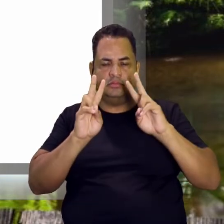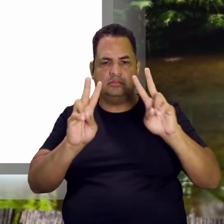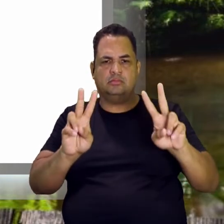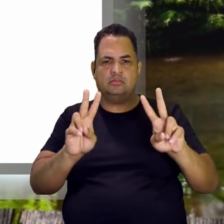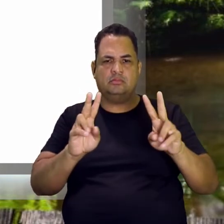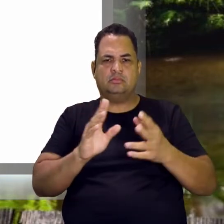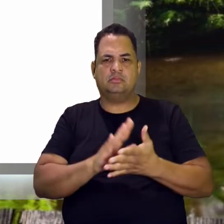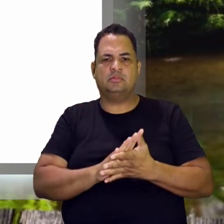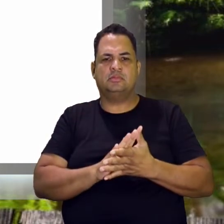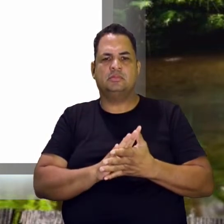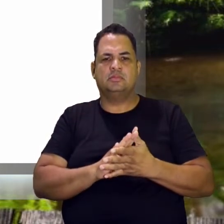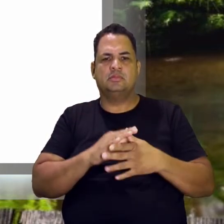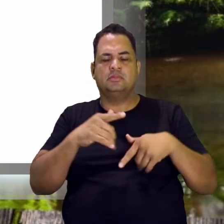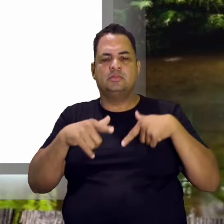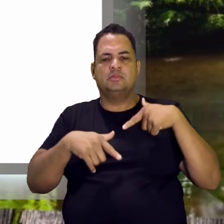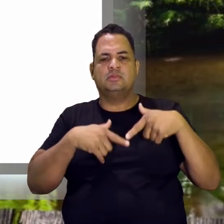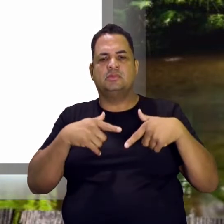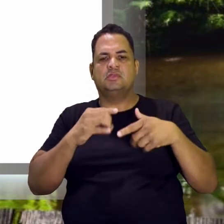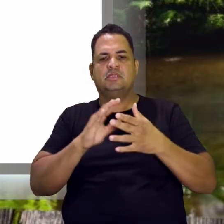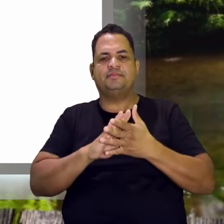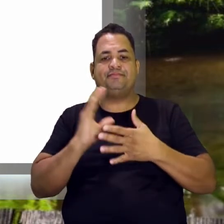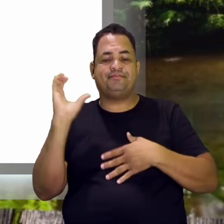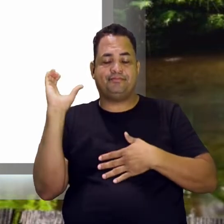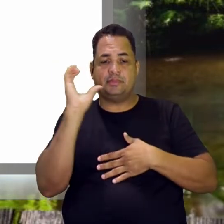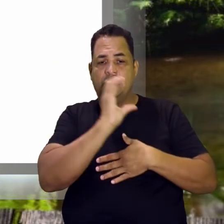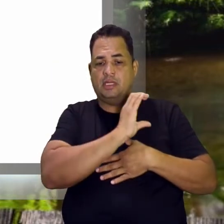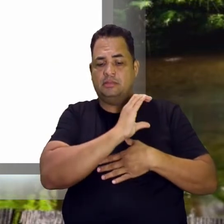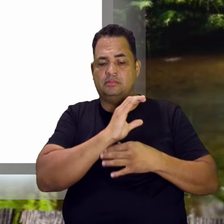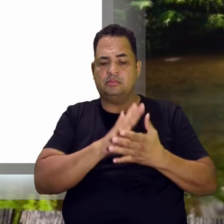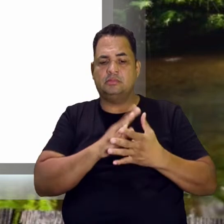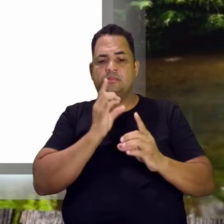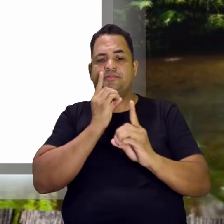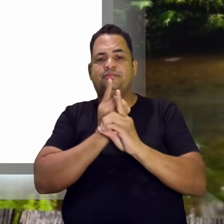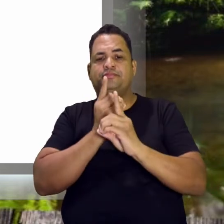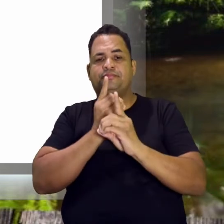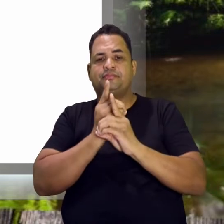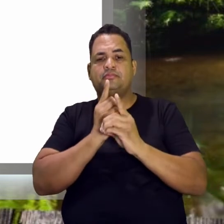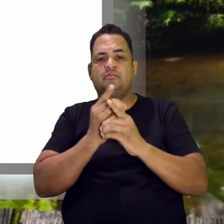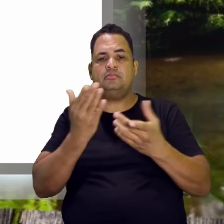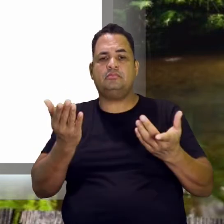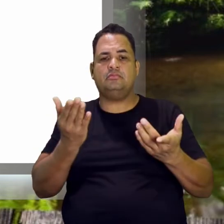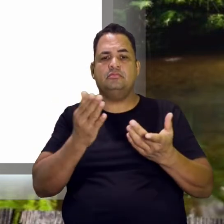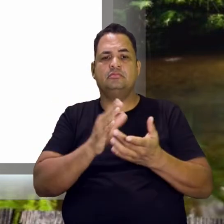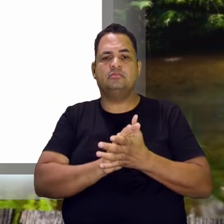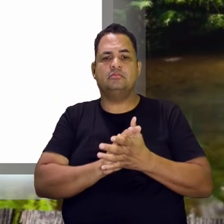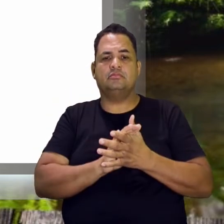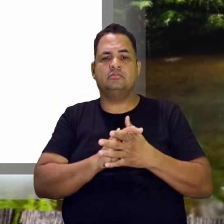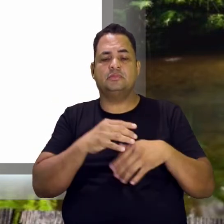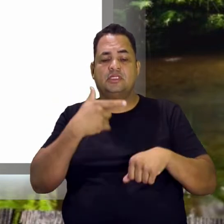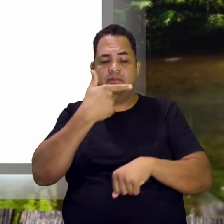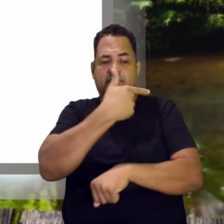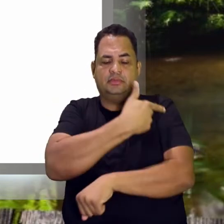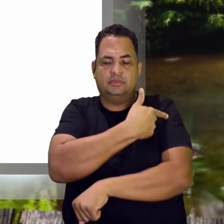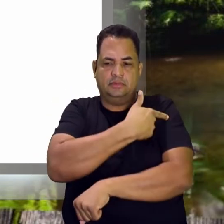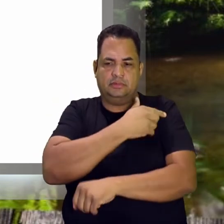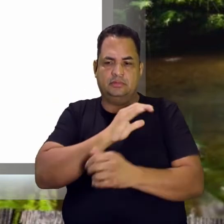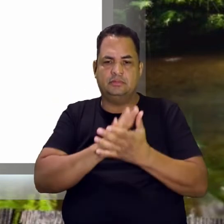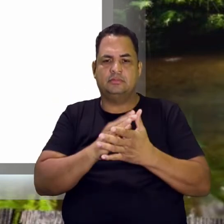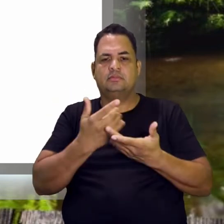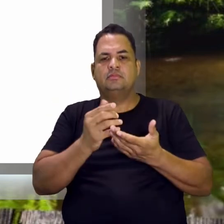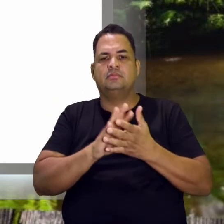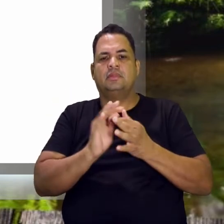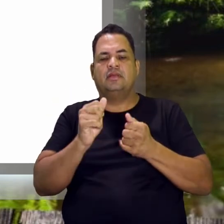previsões, né, das ações. E é muito mais rápido você chegar a um determinado tipo de vacina, tá? Para fazer